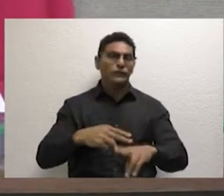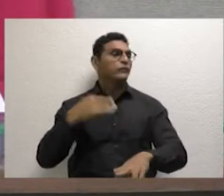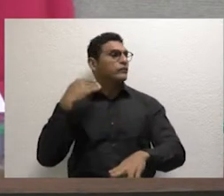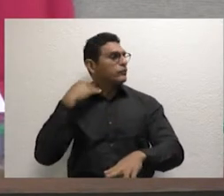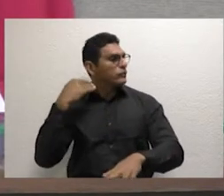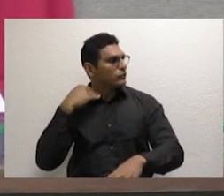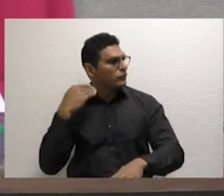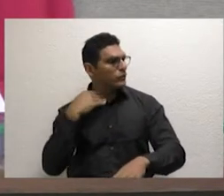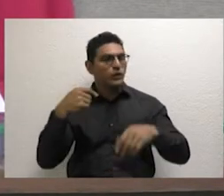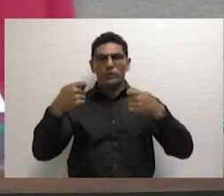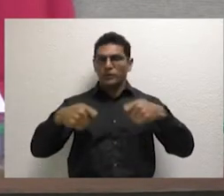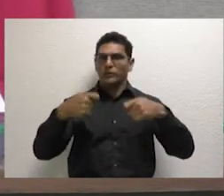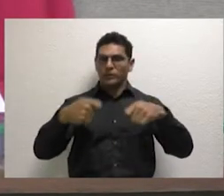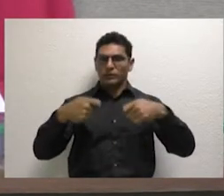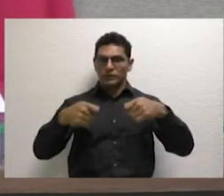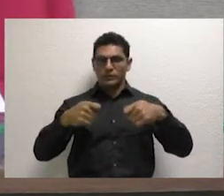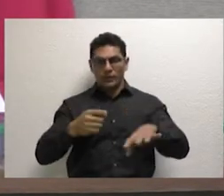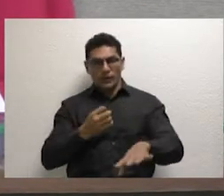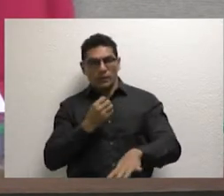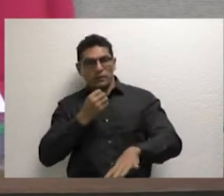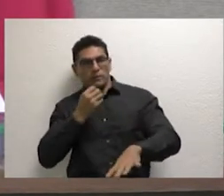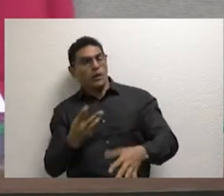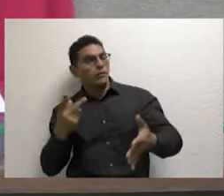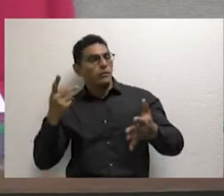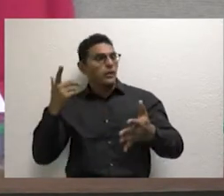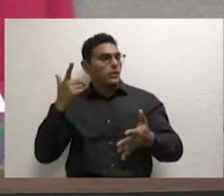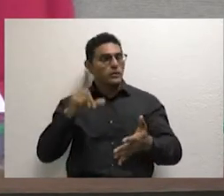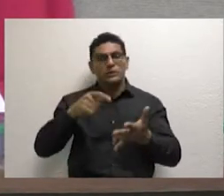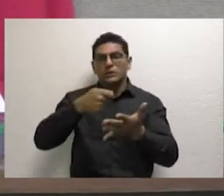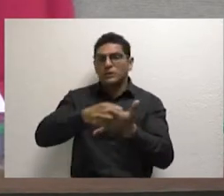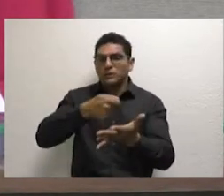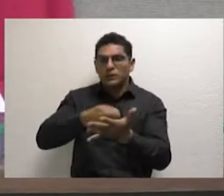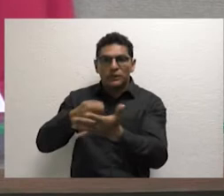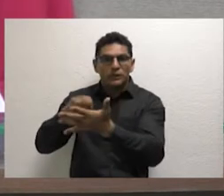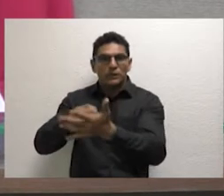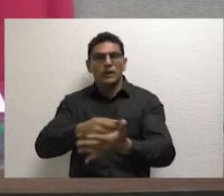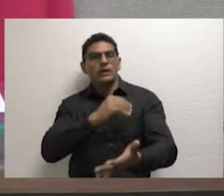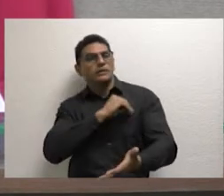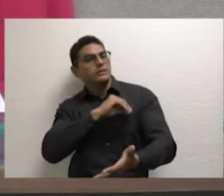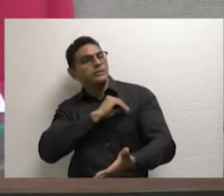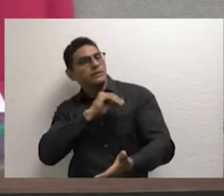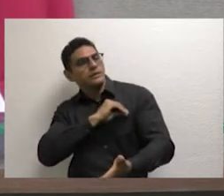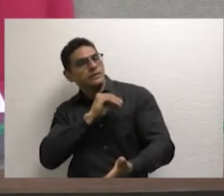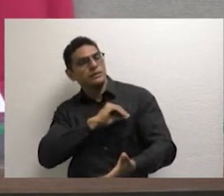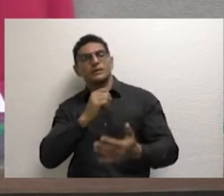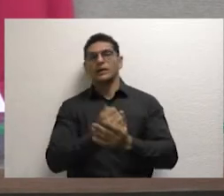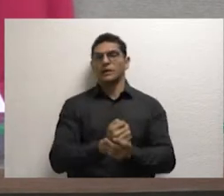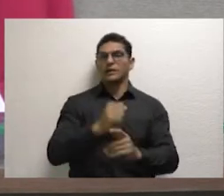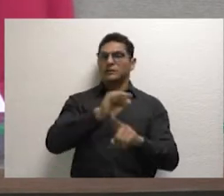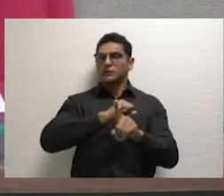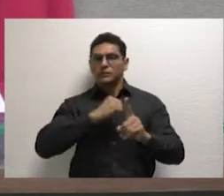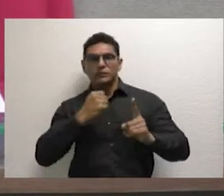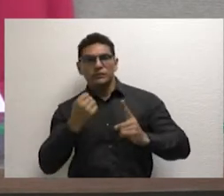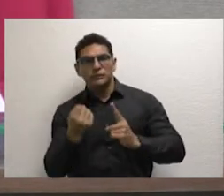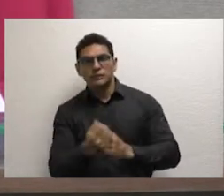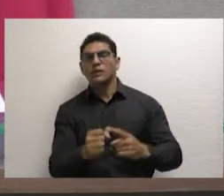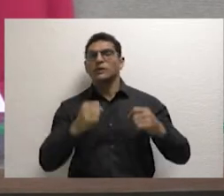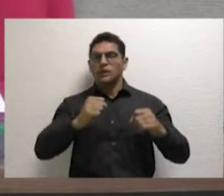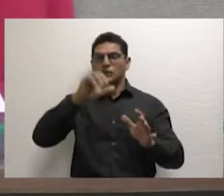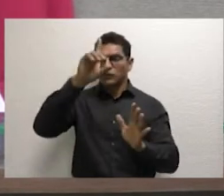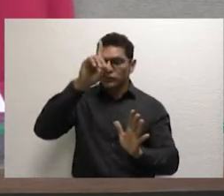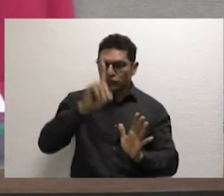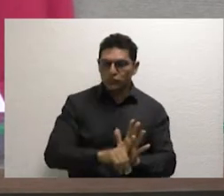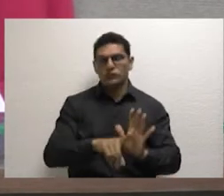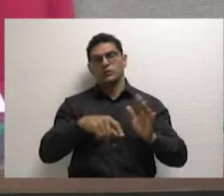lá, precisa estar funcionando a contento para que a população possa ter os seus direitos, possam ter lá